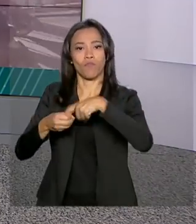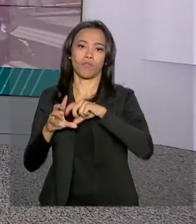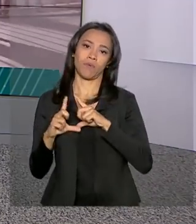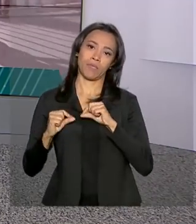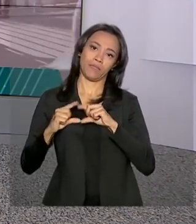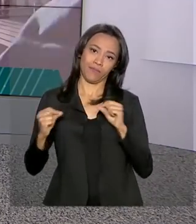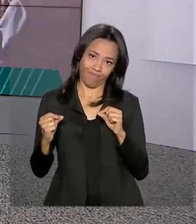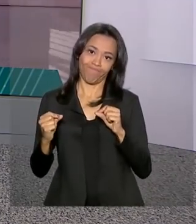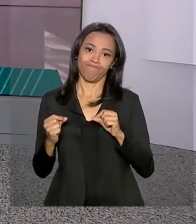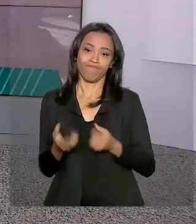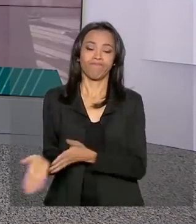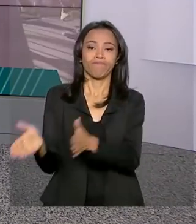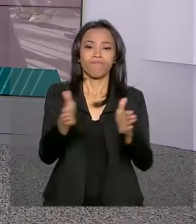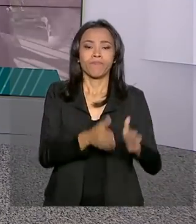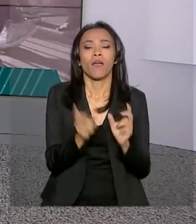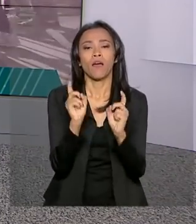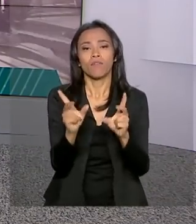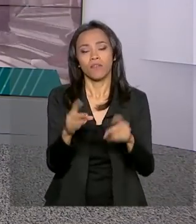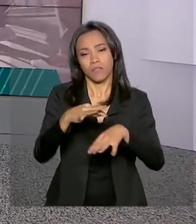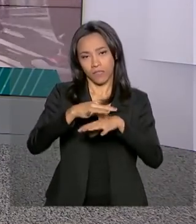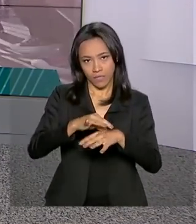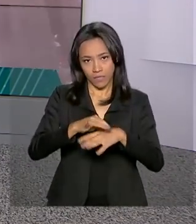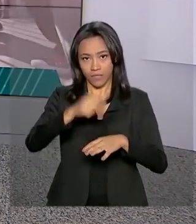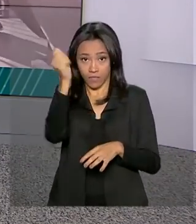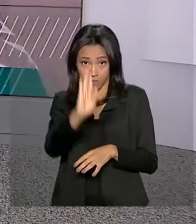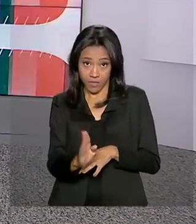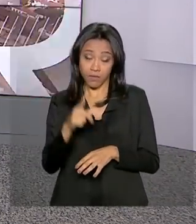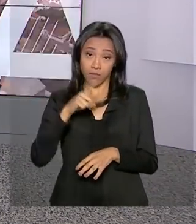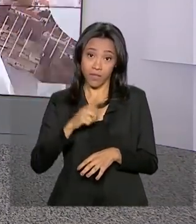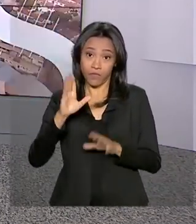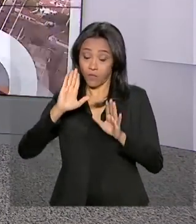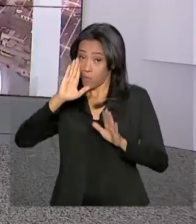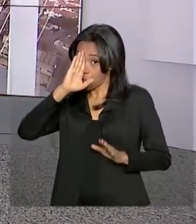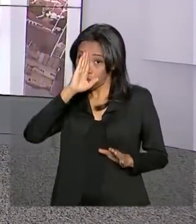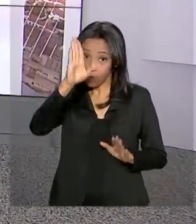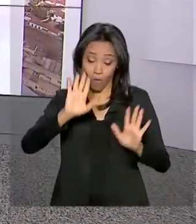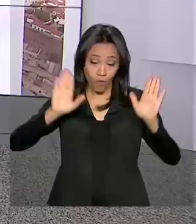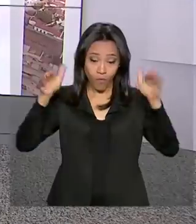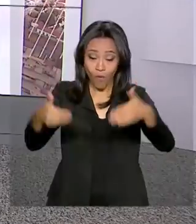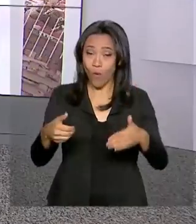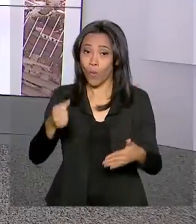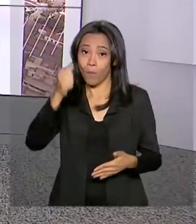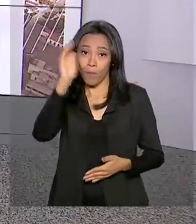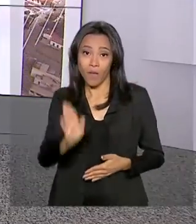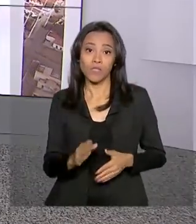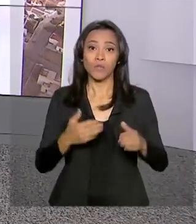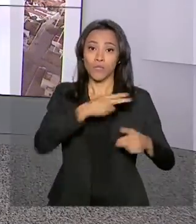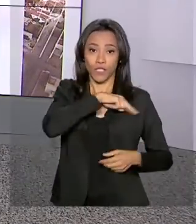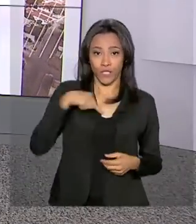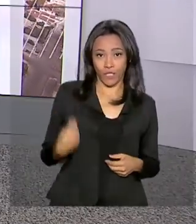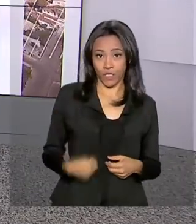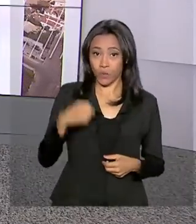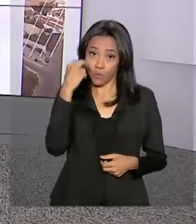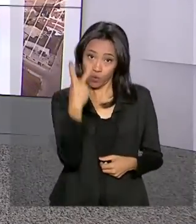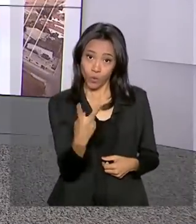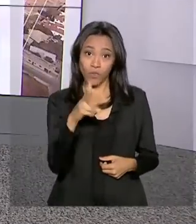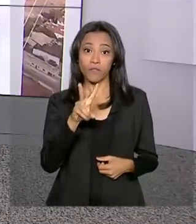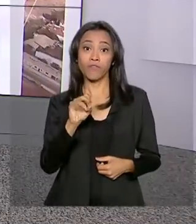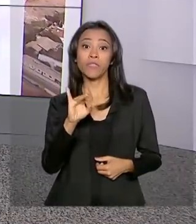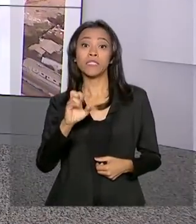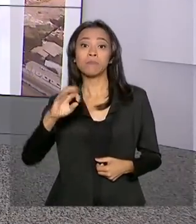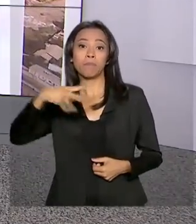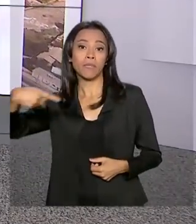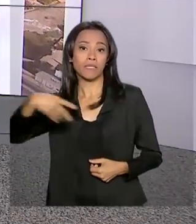a exportação da carne brasileira esteve no centro da pauta entre brasil e china os vice presidentes dos dois países se encontraram para